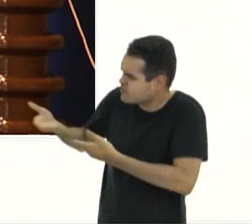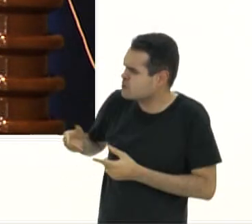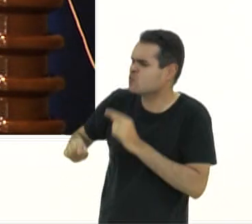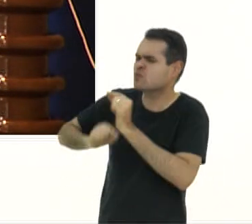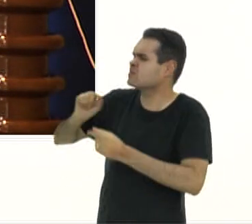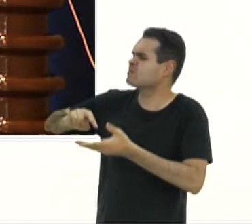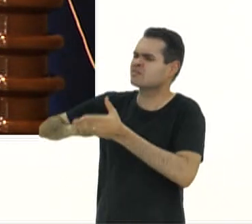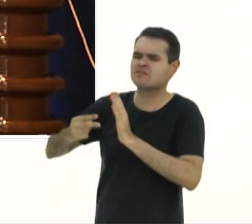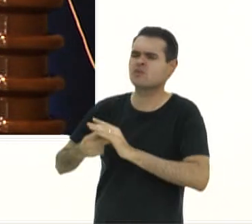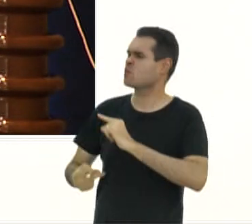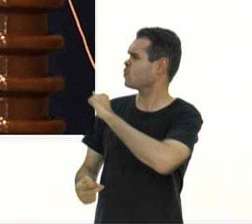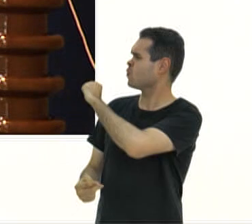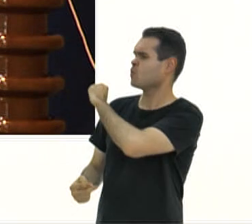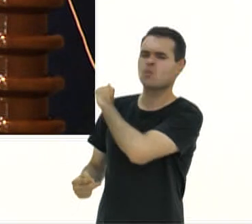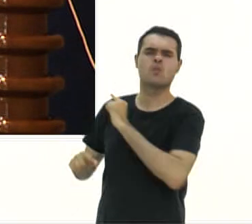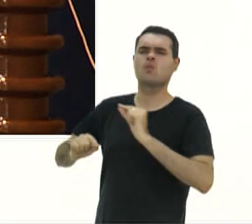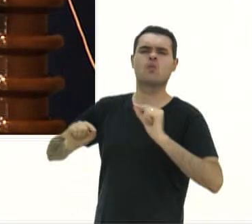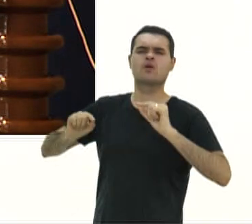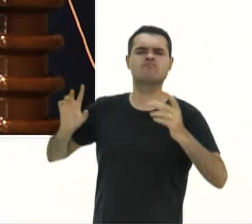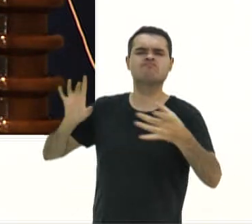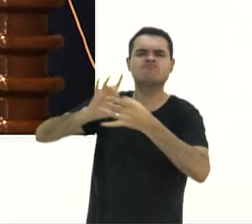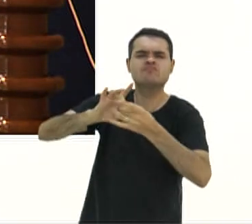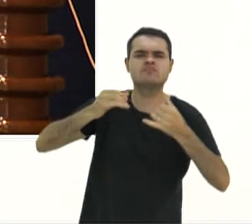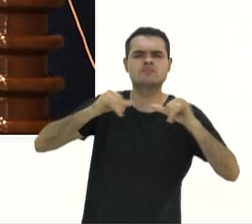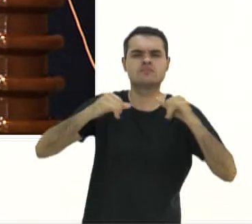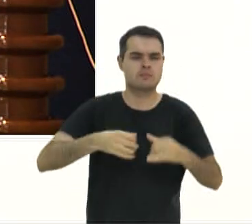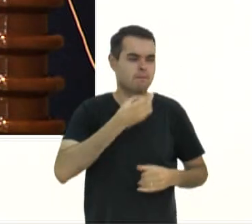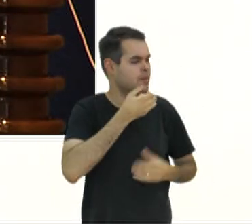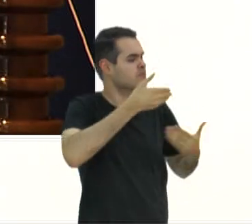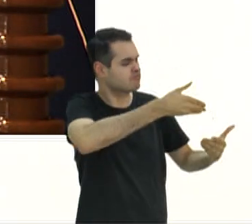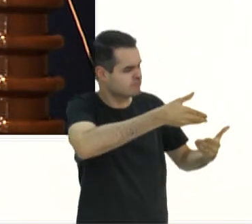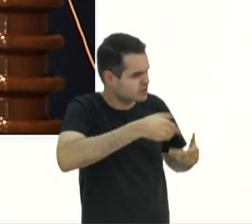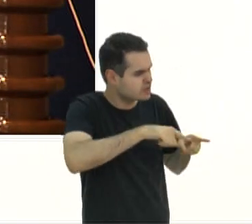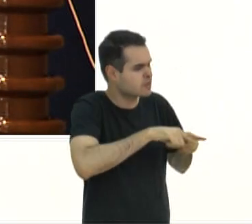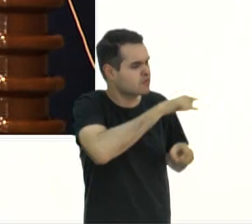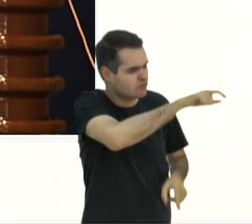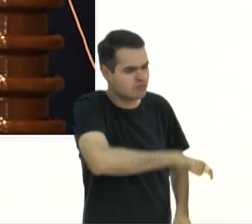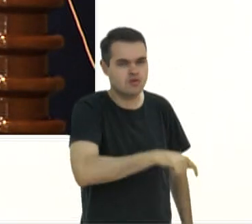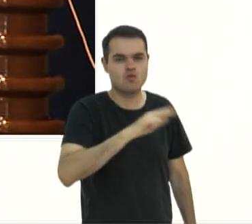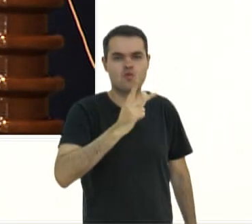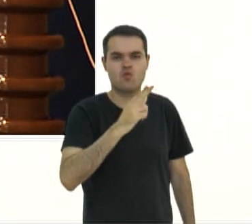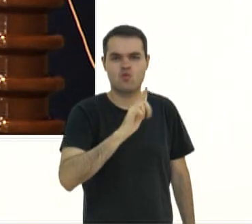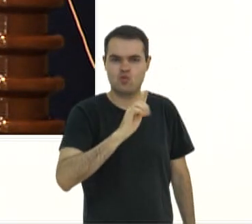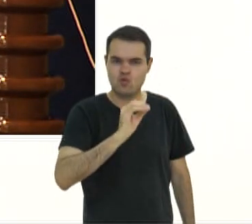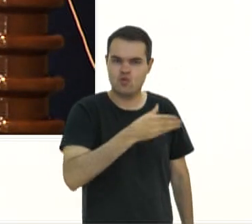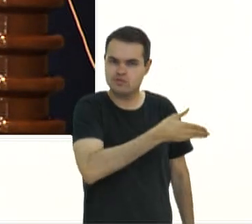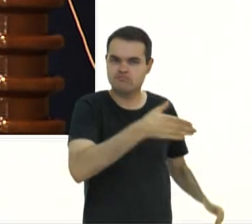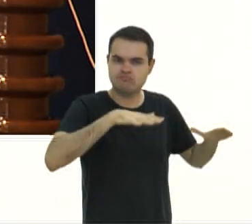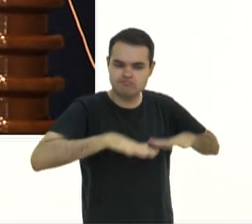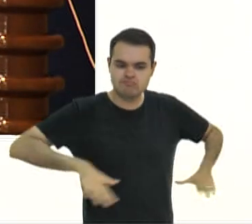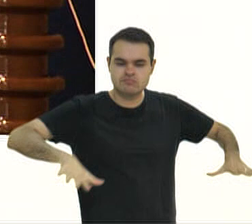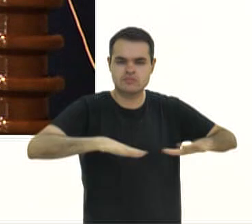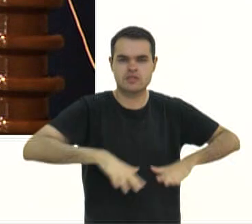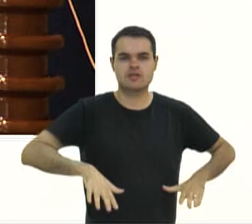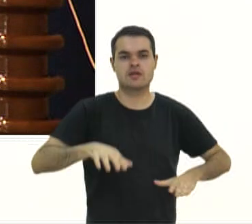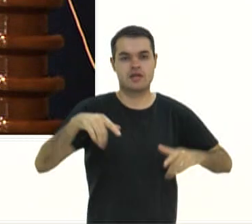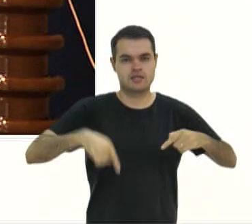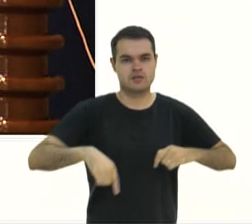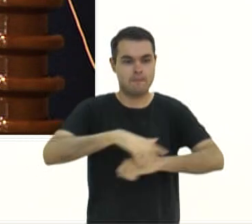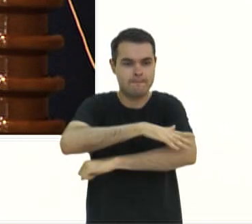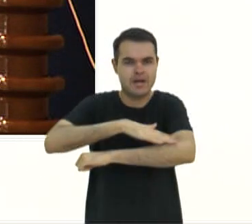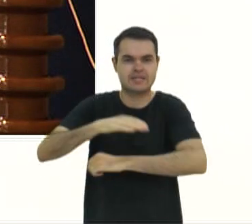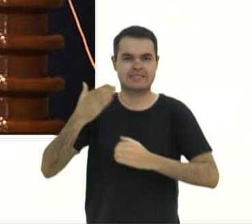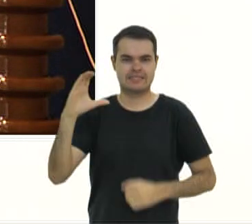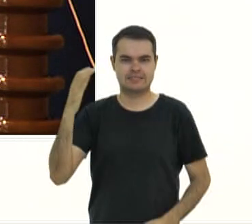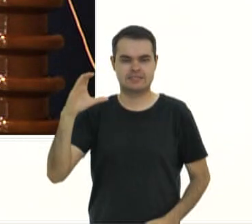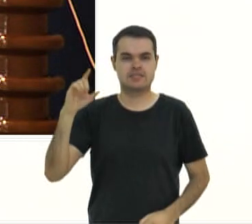seria isso e o que temos a ver com energia? Seja bem-vindo você, professor Hugo, aqui ao nosso espaço, Parque da Ciência. Aqui nós temos uma bobina